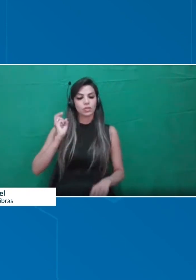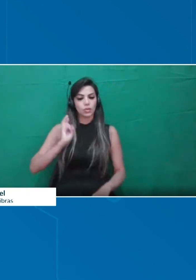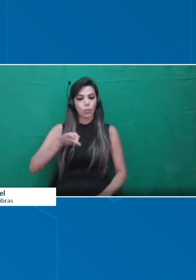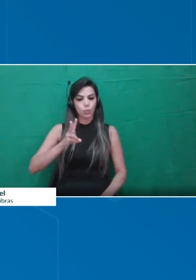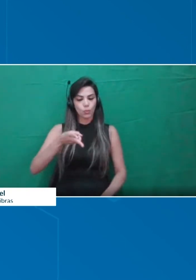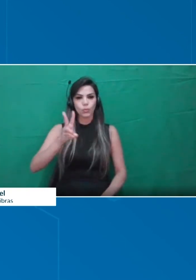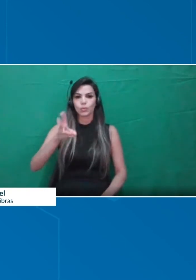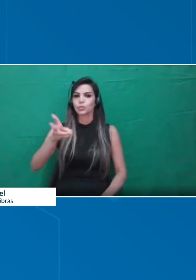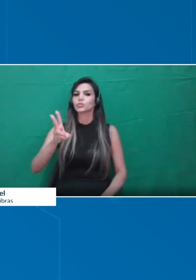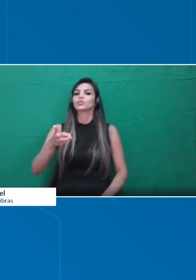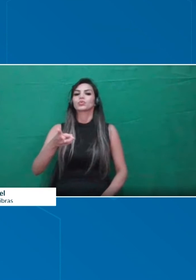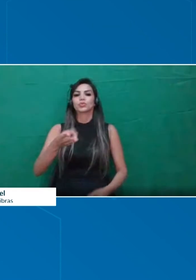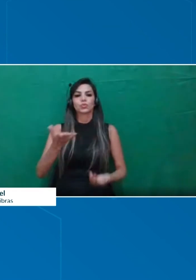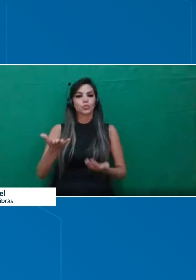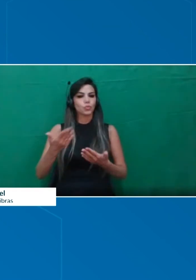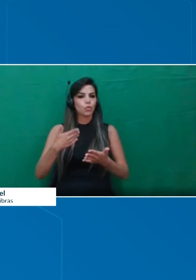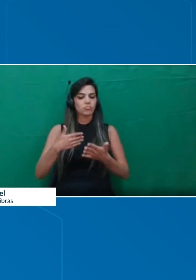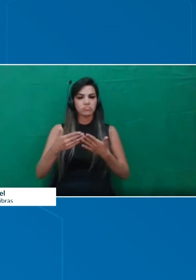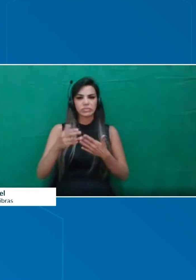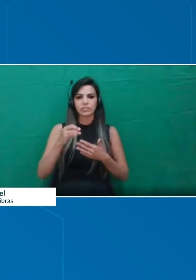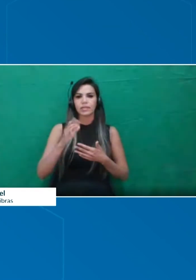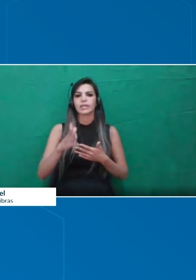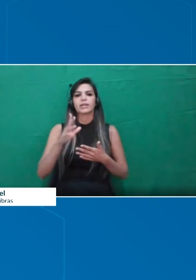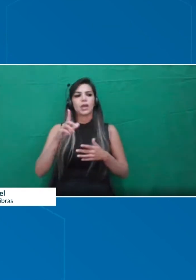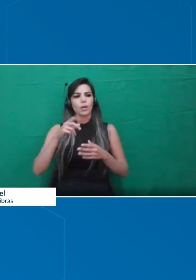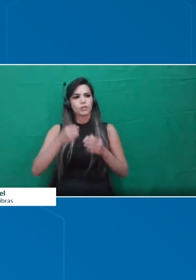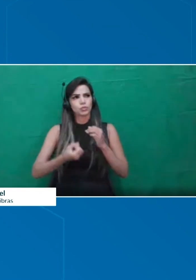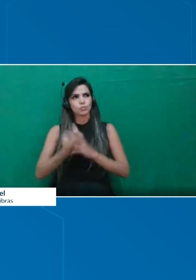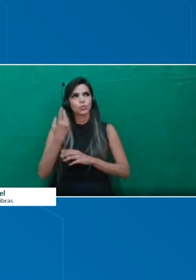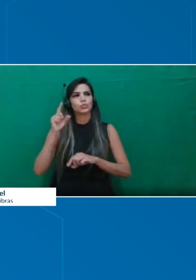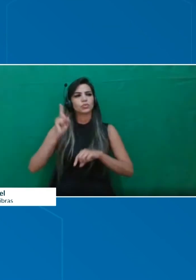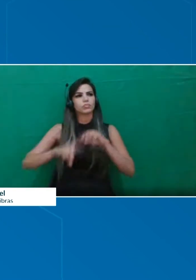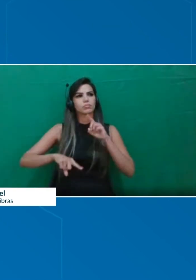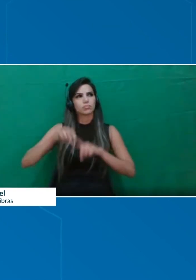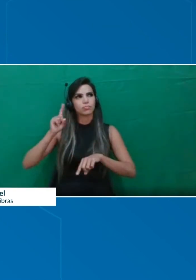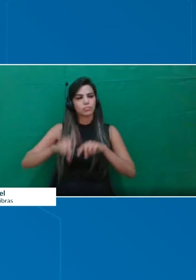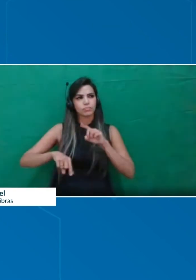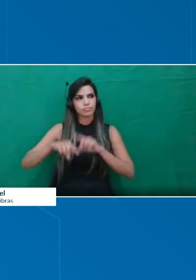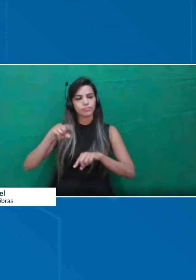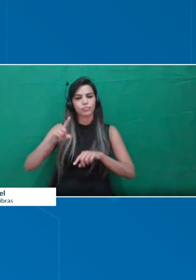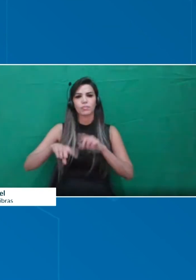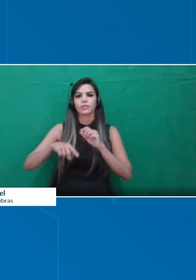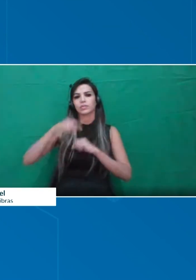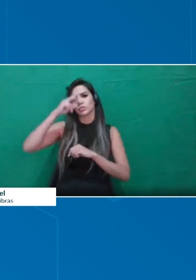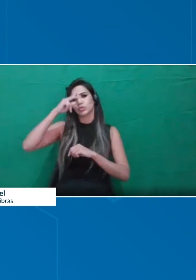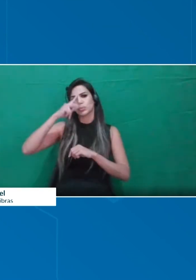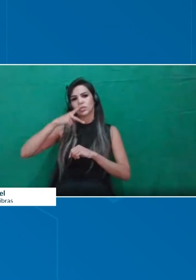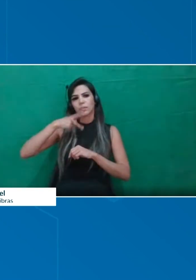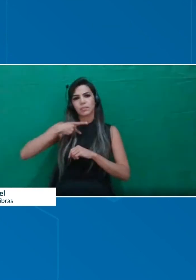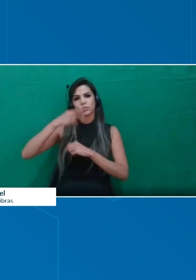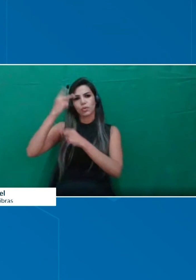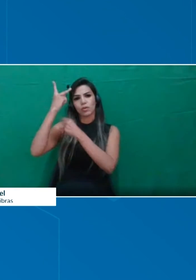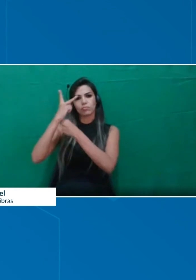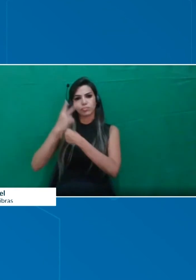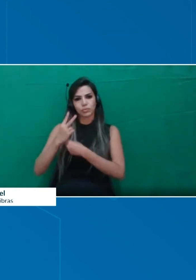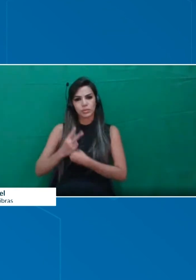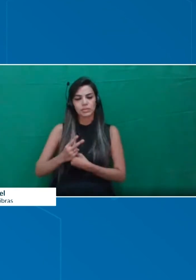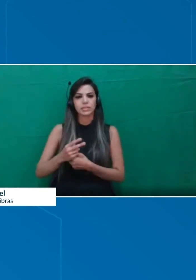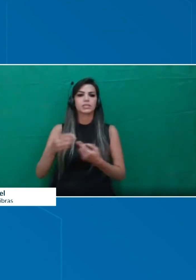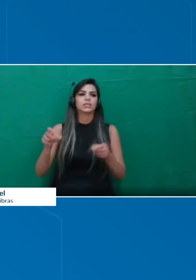todas as circunstâncias da pandemia, produzindo EPIs, né, trabalhando diretamente na linha